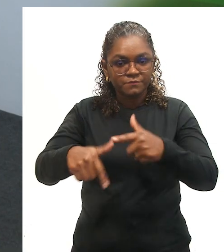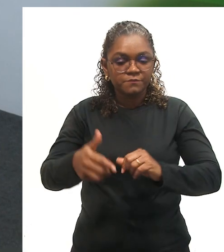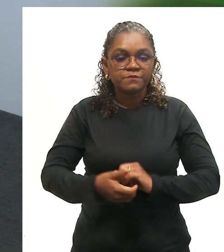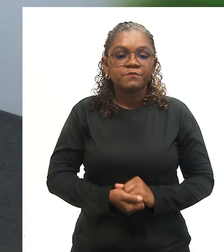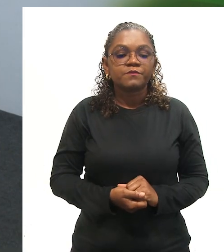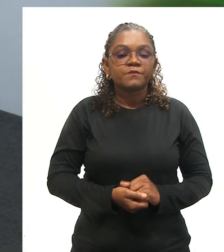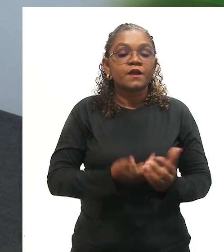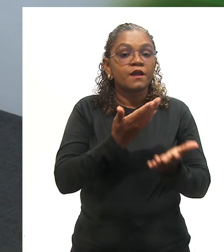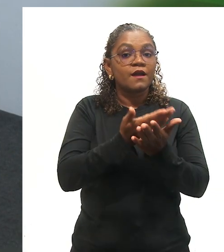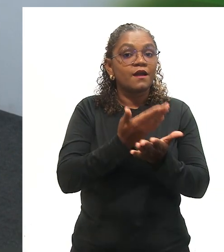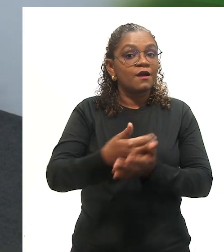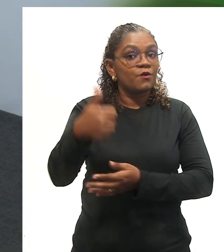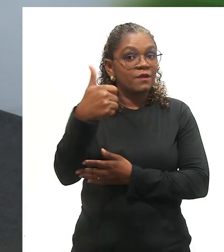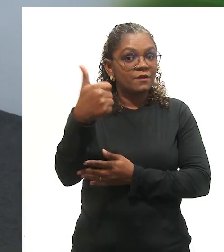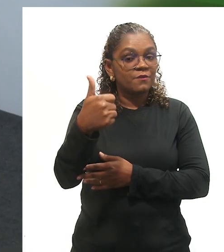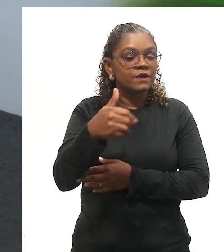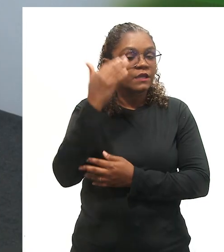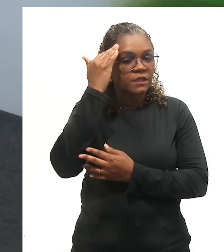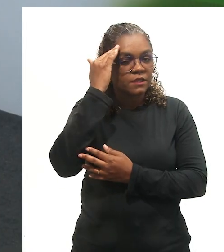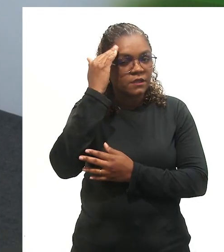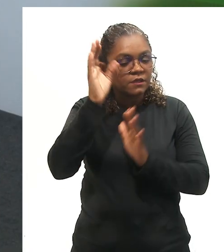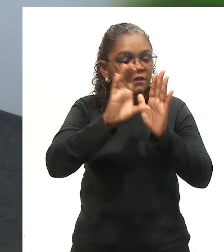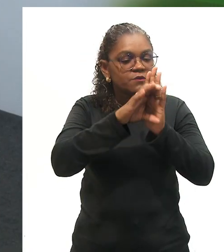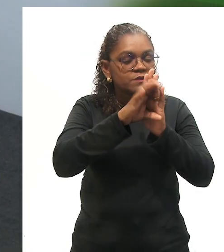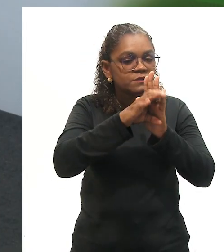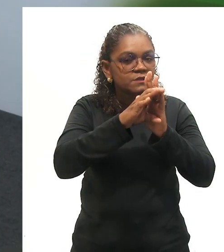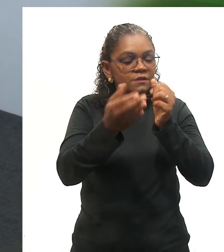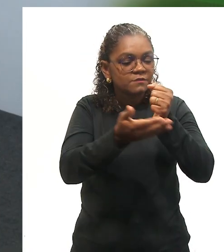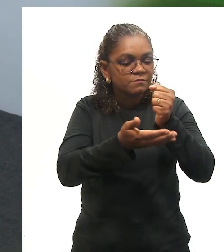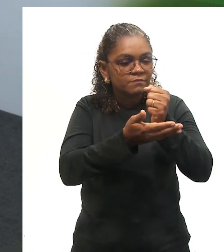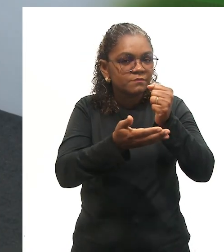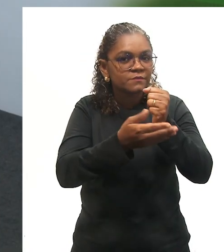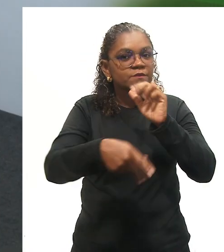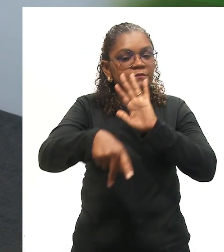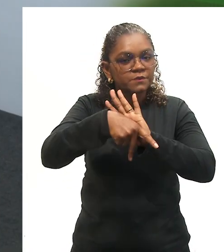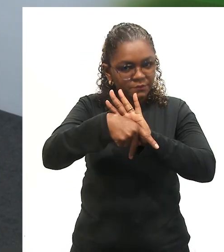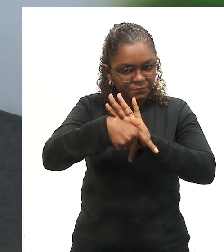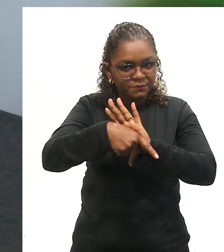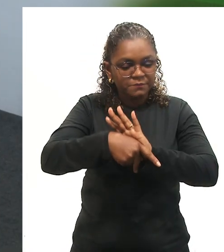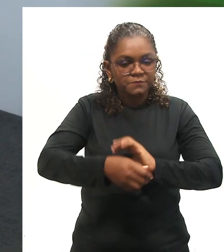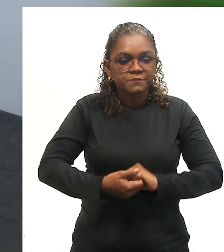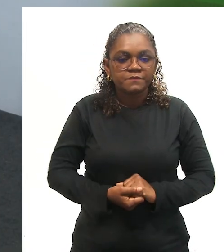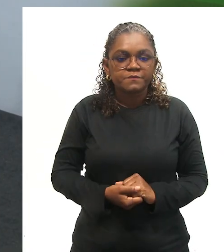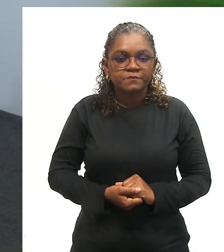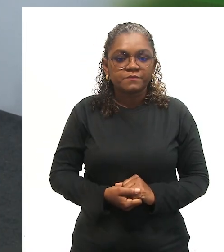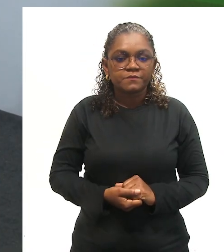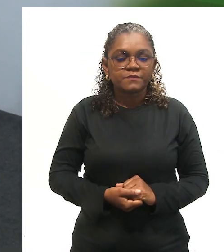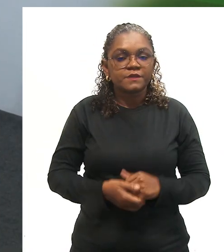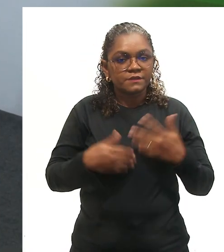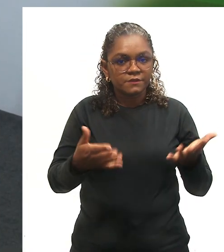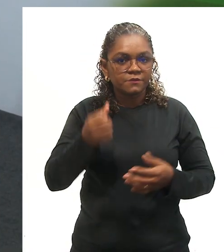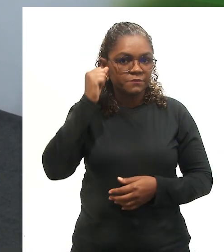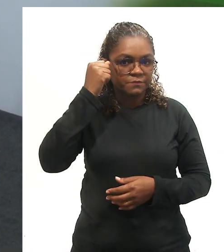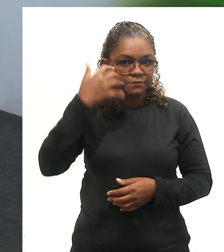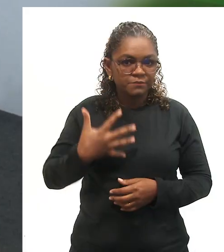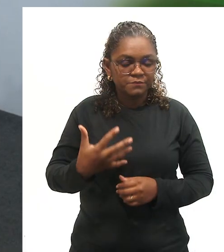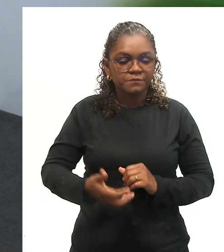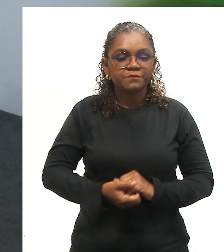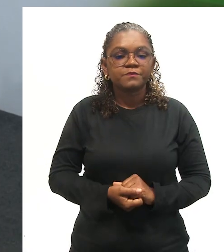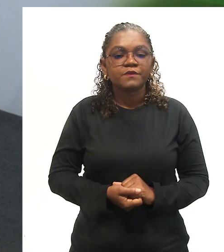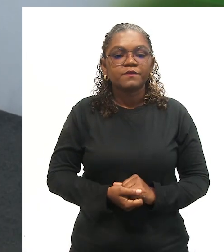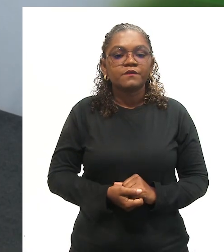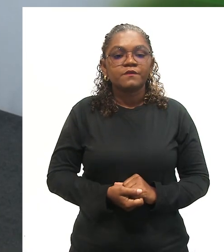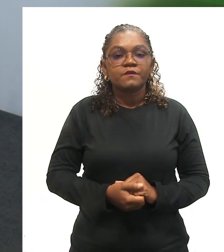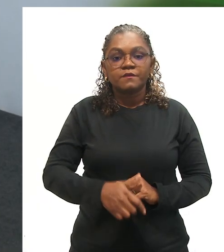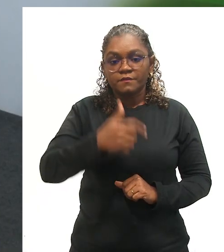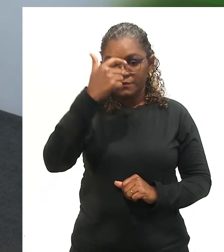1, onde a gente vai entender um pouquinho mais sobre os conceitos fundamentais da economia. Vou começar aqui com a minha audiodescrição. Eu